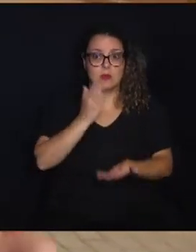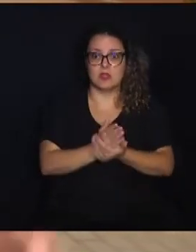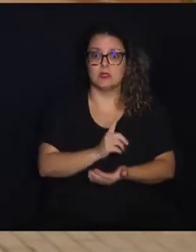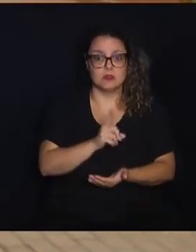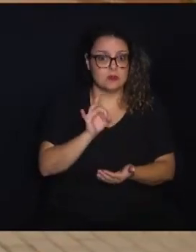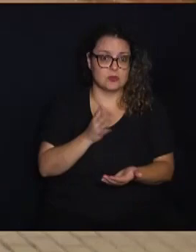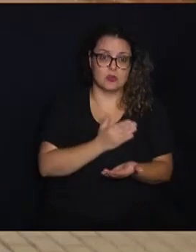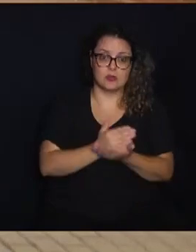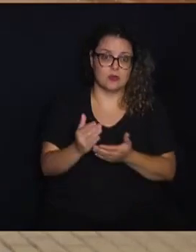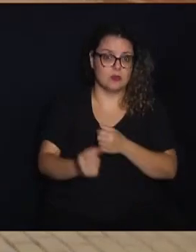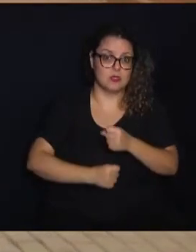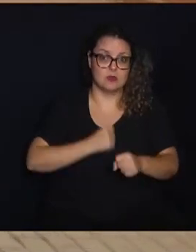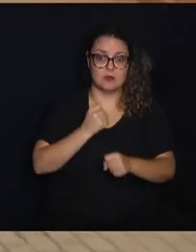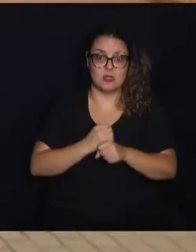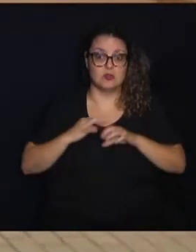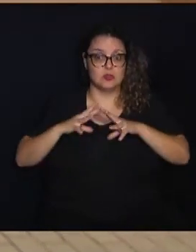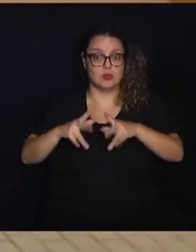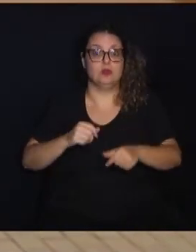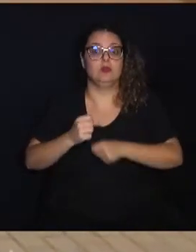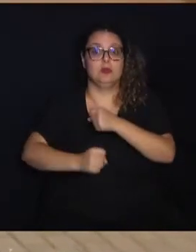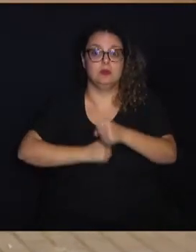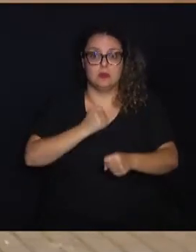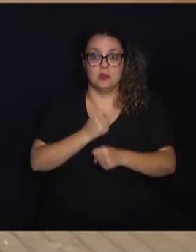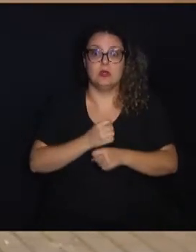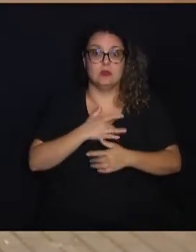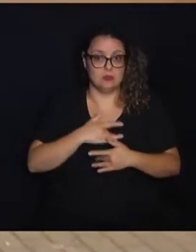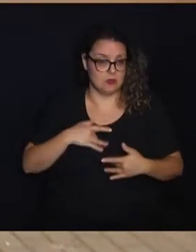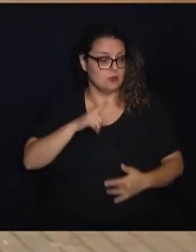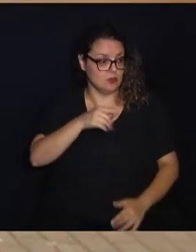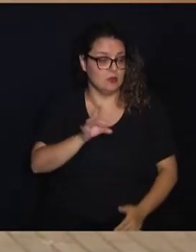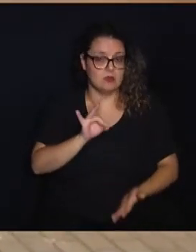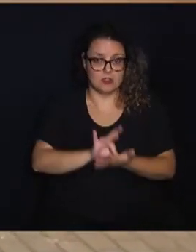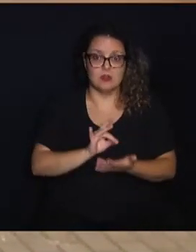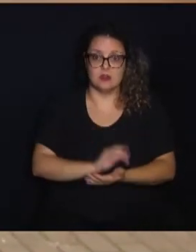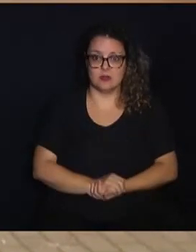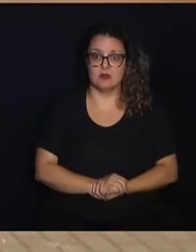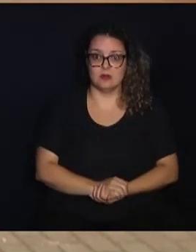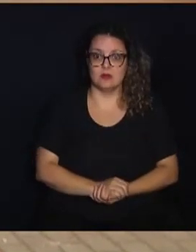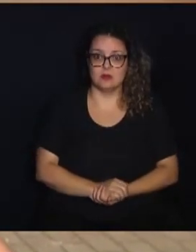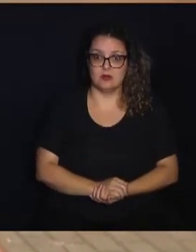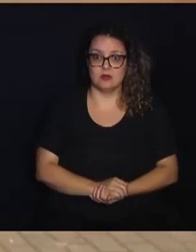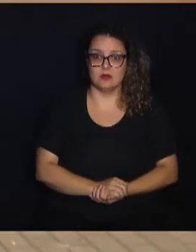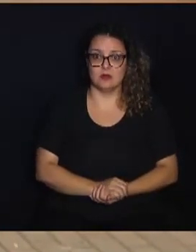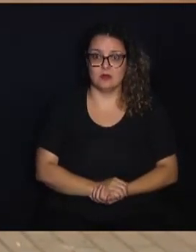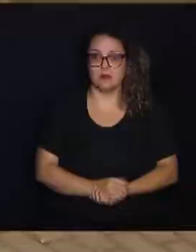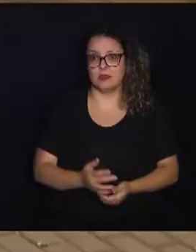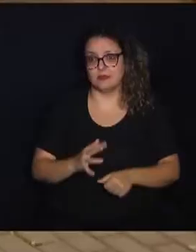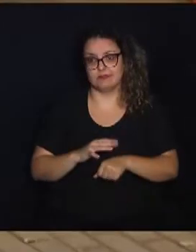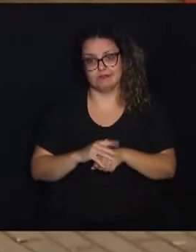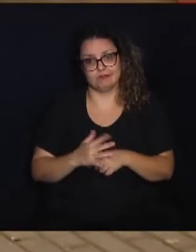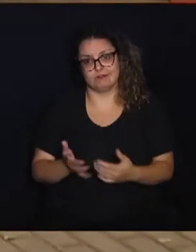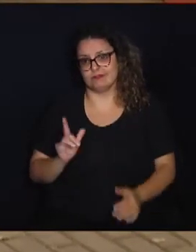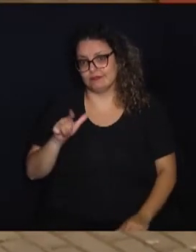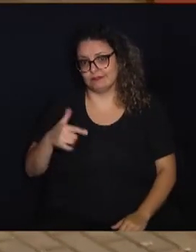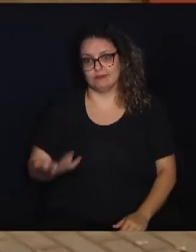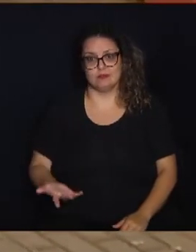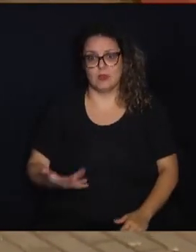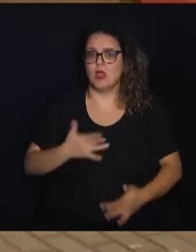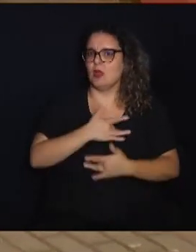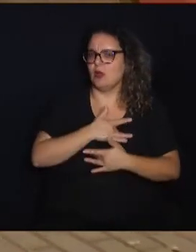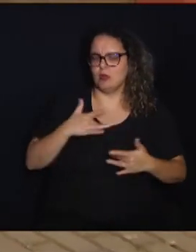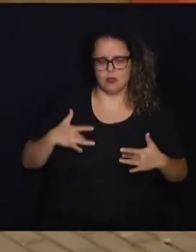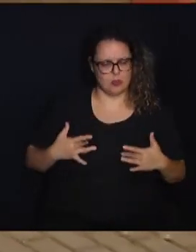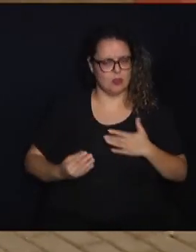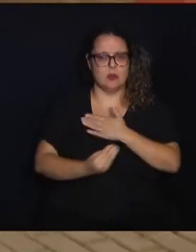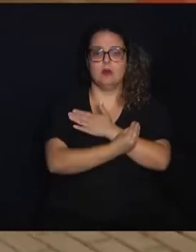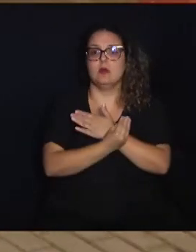mas o ano inteiro. Porque você precisa de ter uma saúde, não é verdade? Isso, porque se ficar doente não adianta mais. Cuidar da saúde, saúde